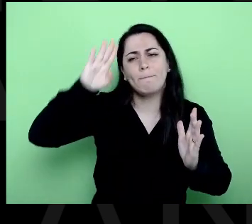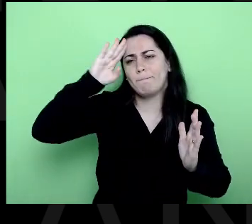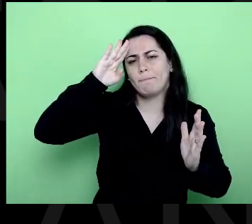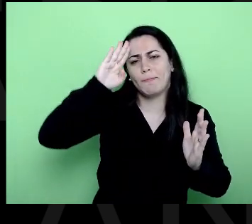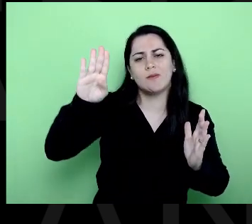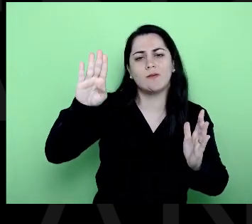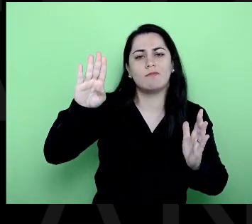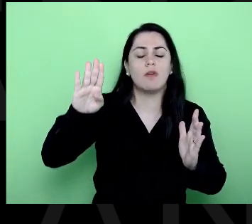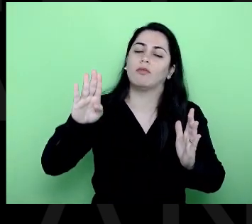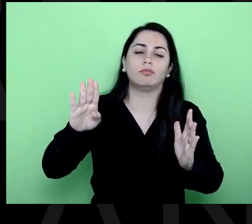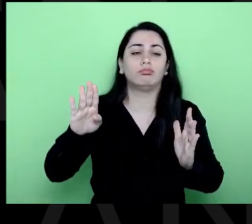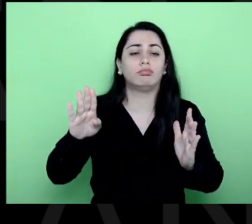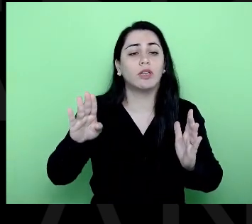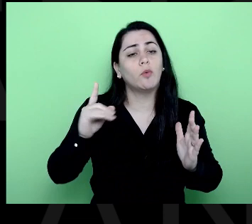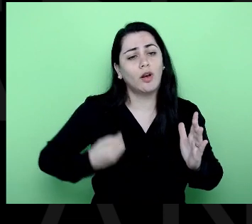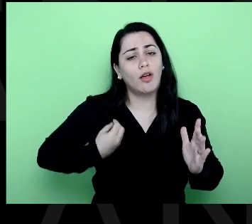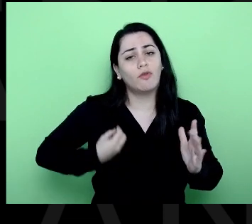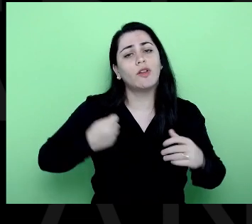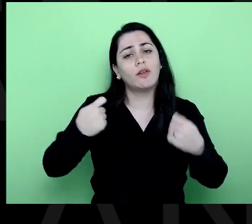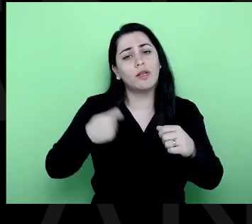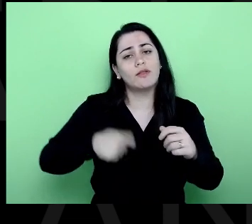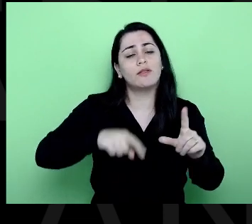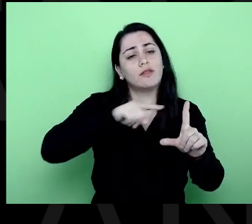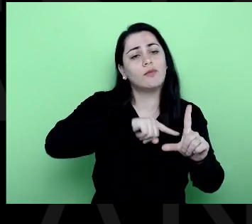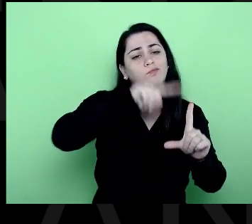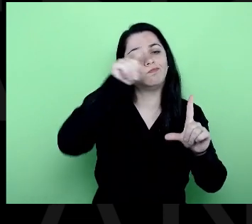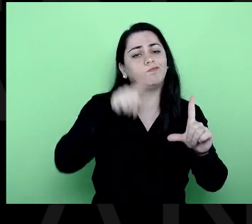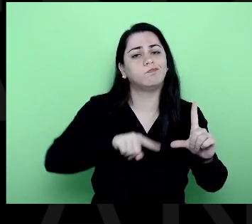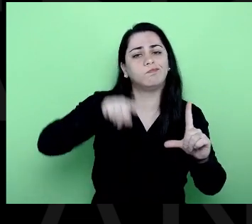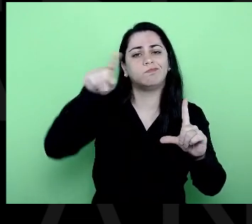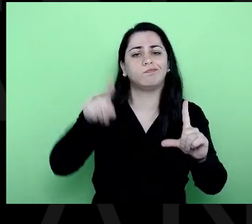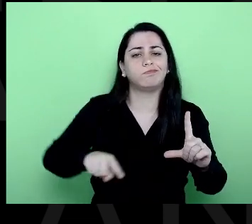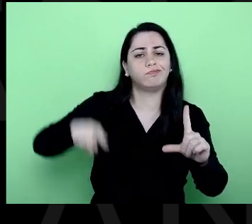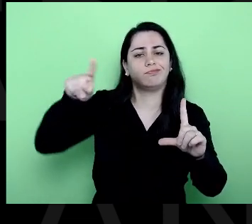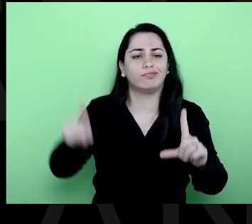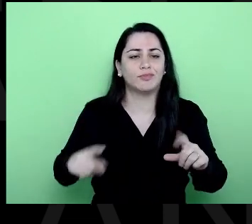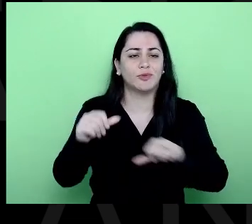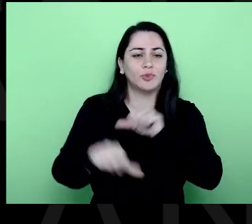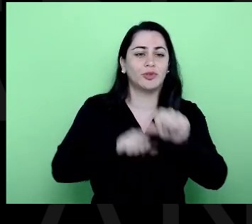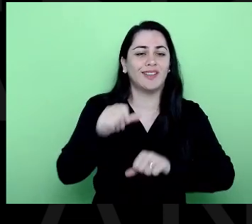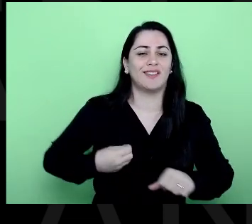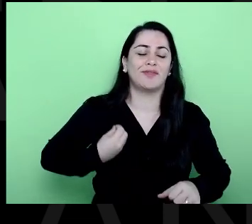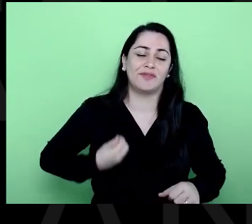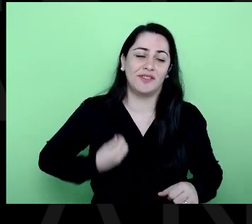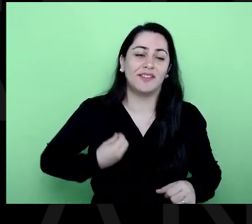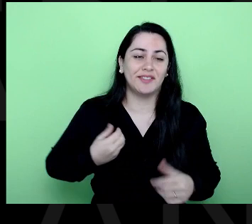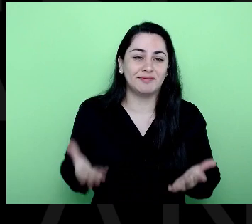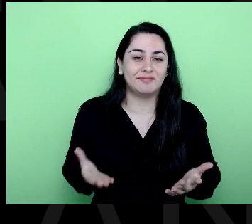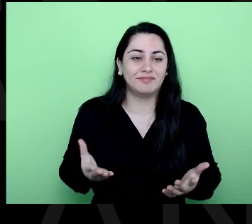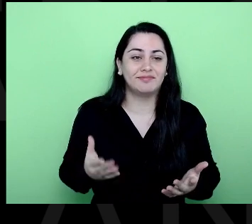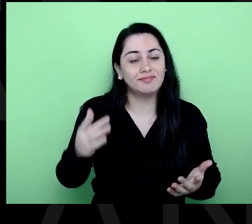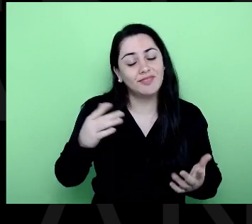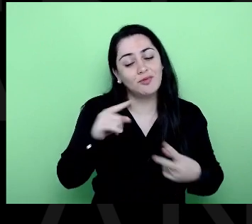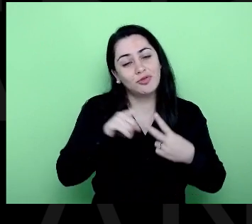e essa vida tem que ter altos e baixos direto, né? Eu acho que são os dois pontos